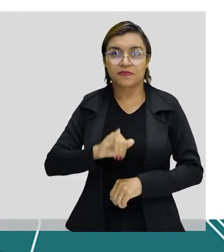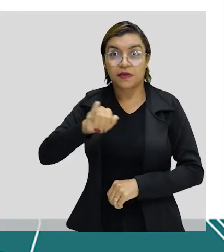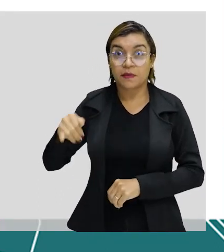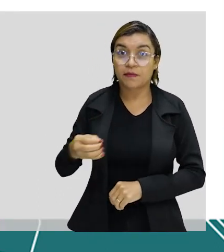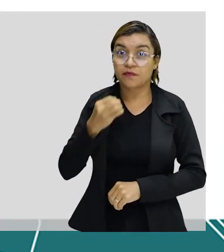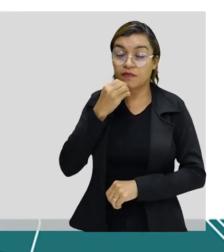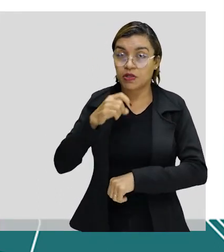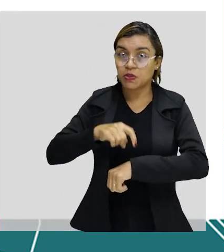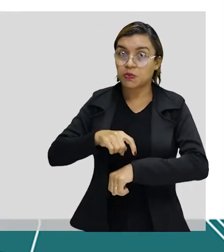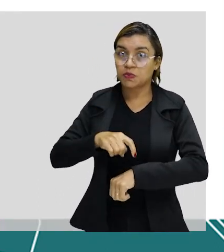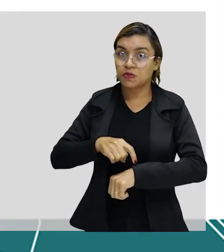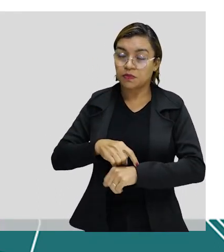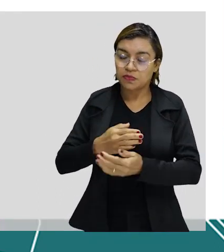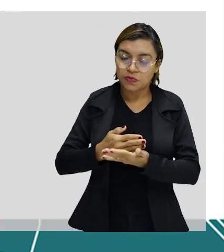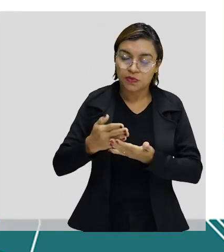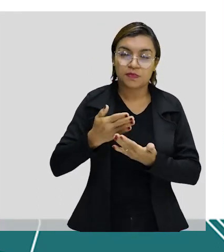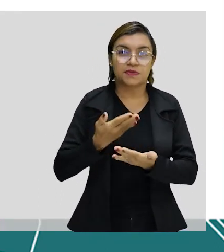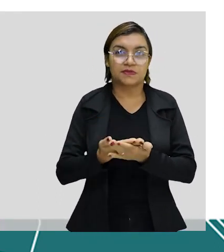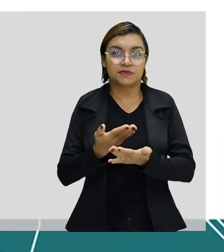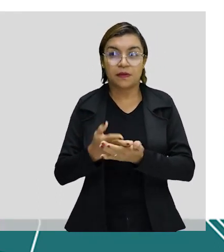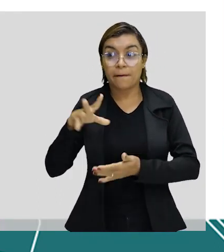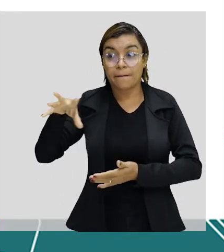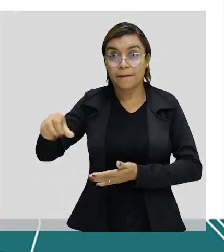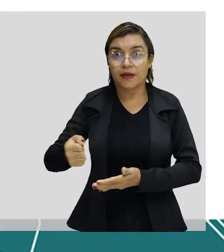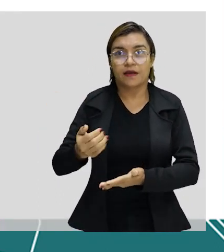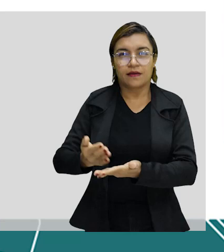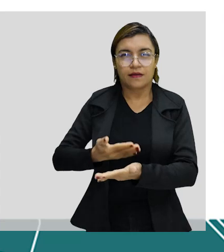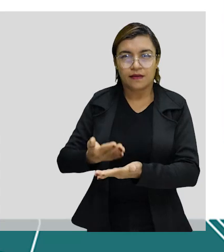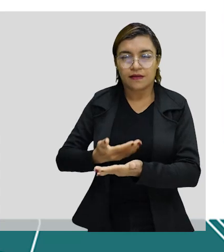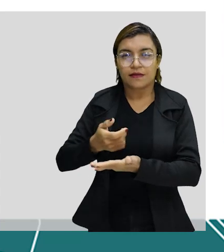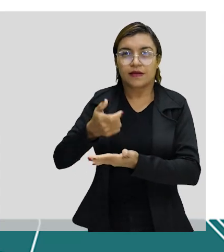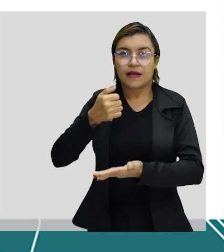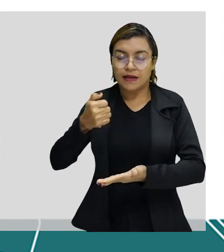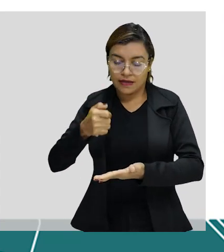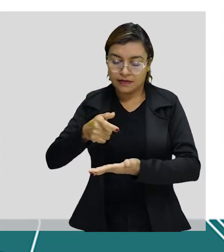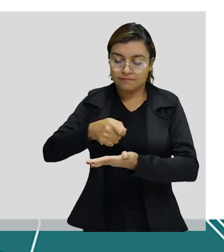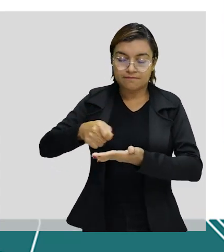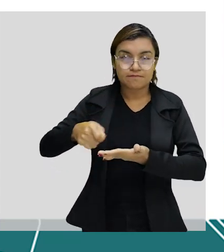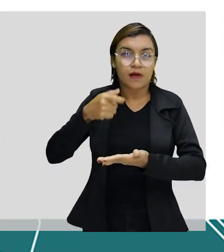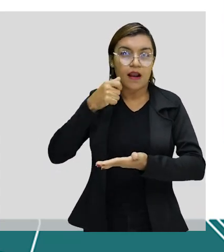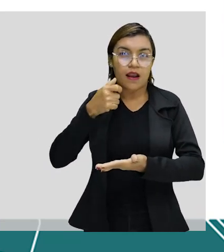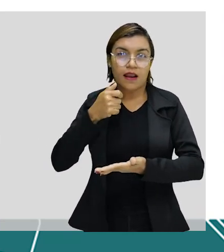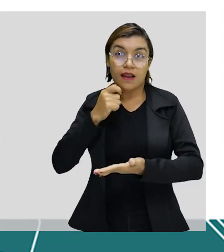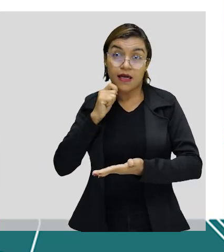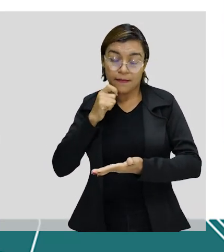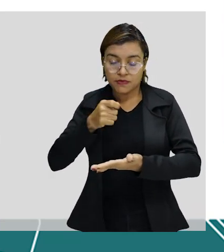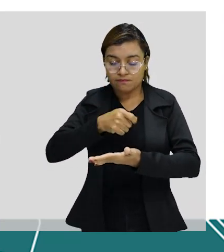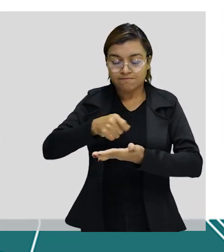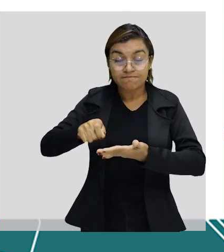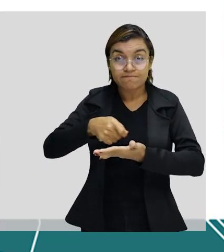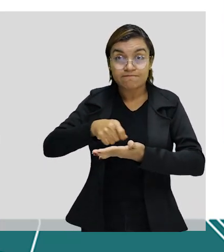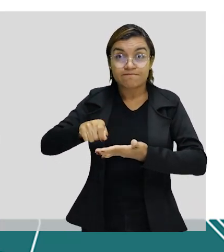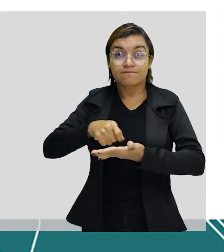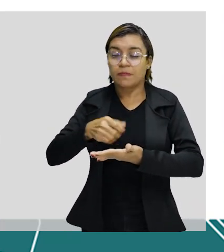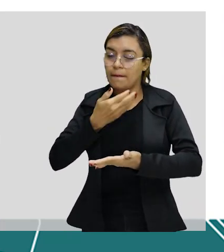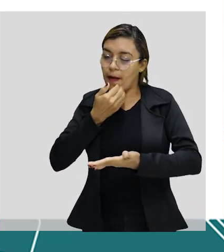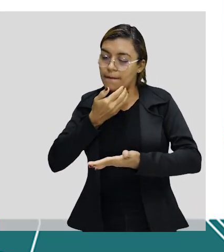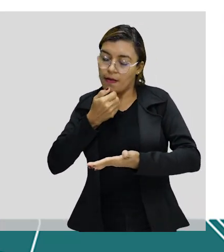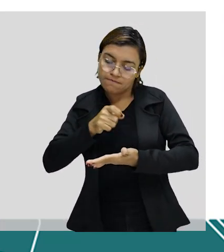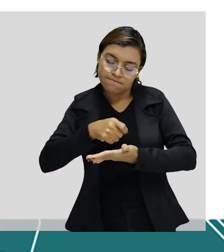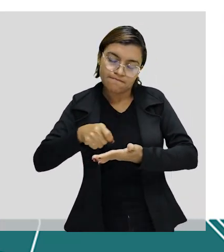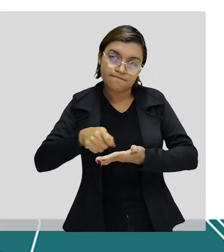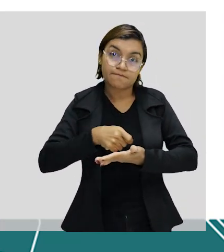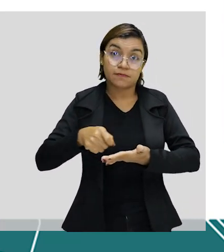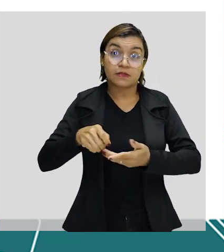esse tempinho aí do começo da aula, pega lá teu caderno, pega tua caneta, teu lápis, teu marca-texto, para você anotar e deixar